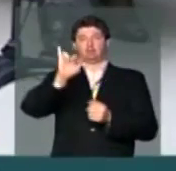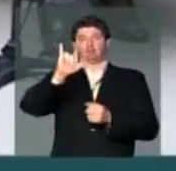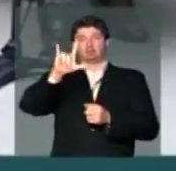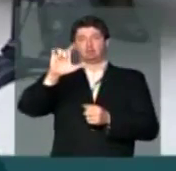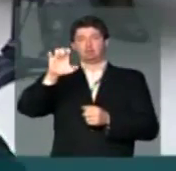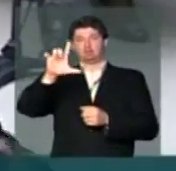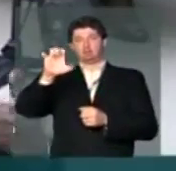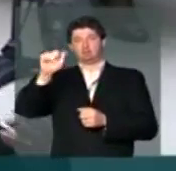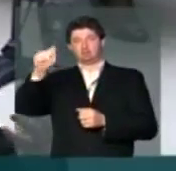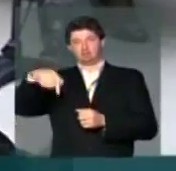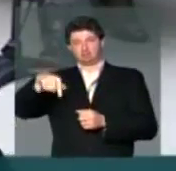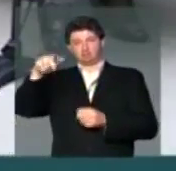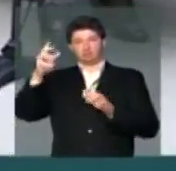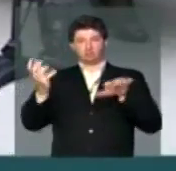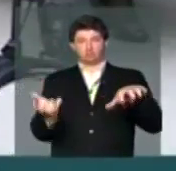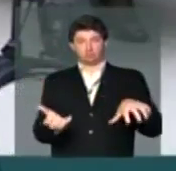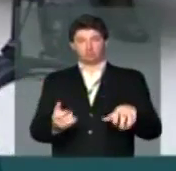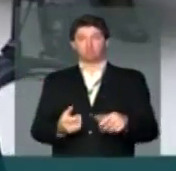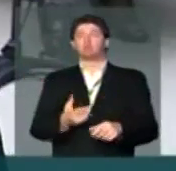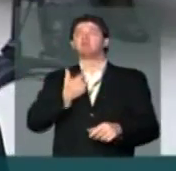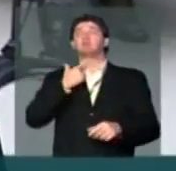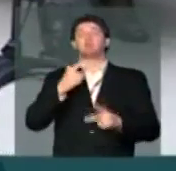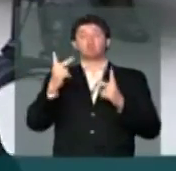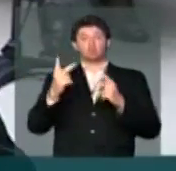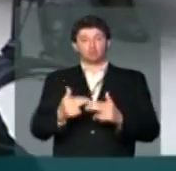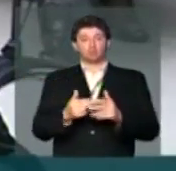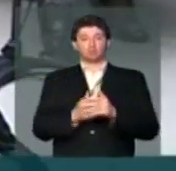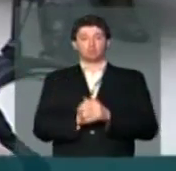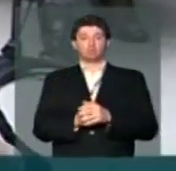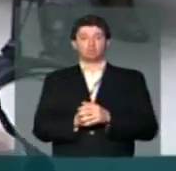Congresso Nacional, no mesmo espírito